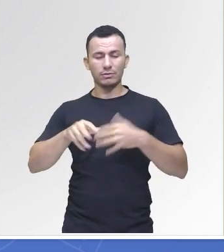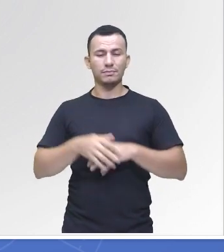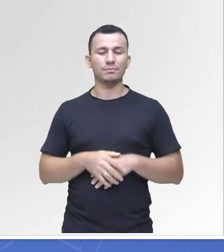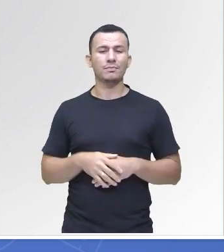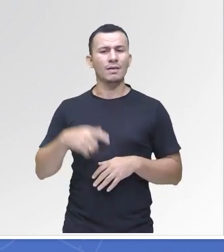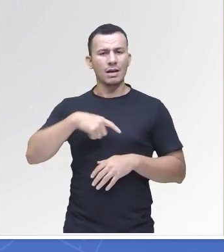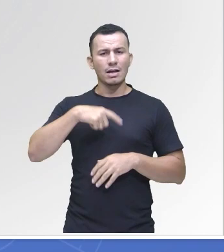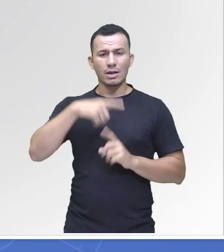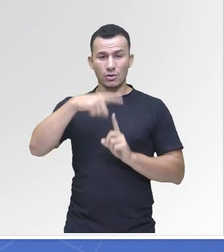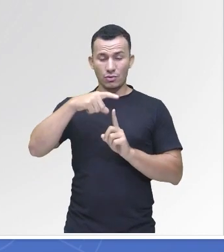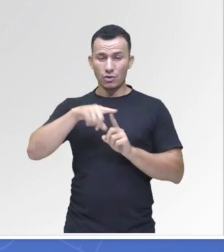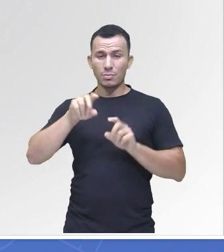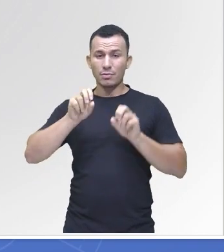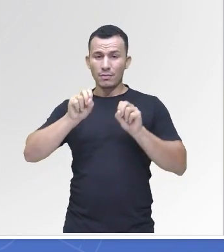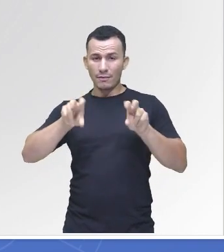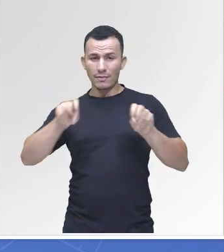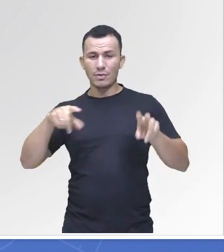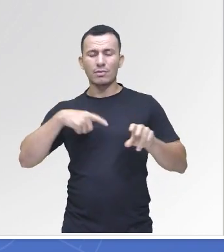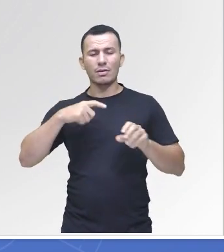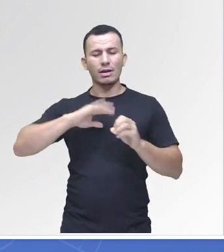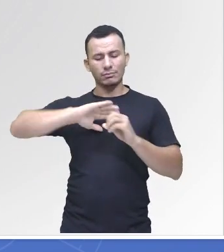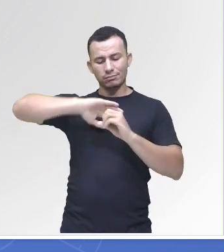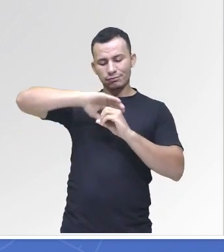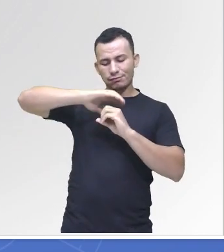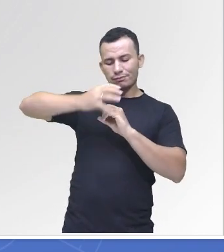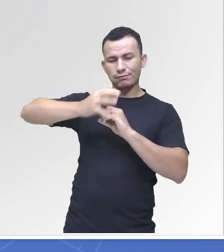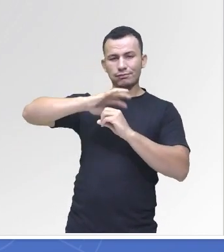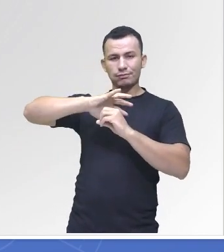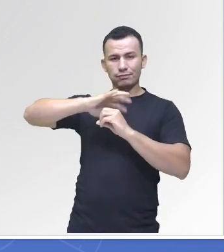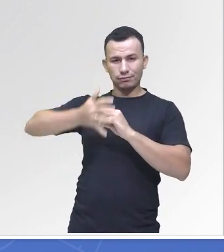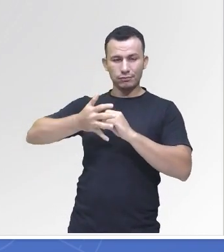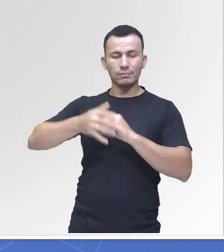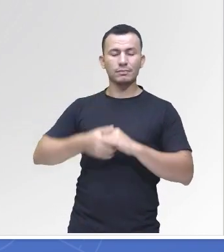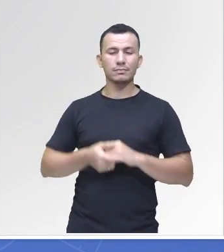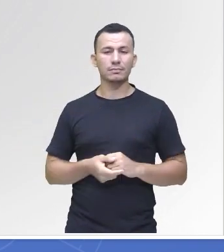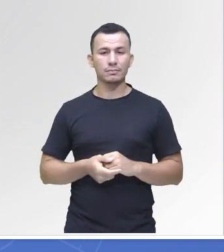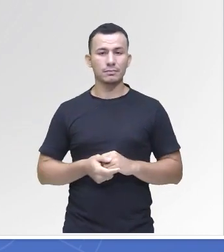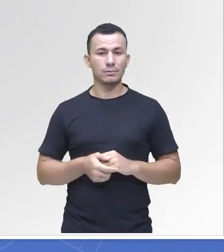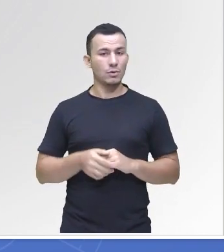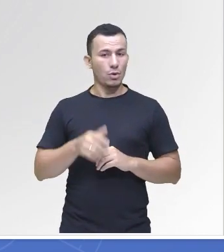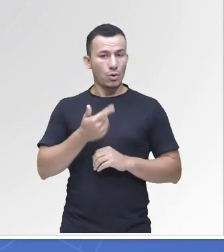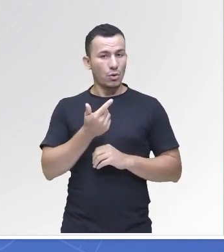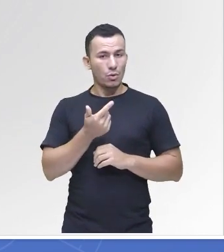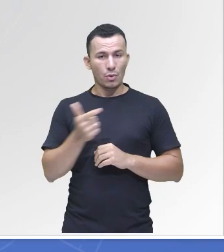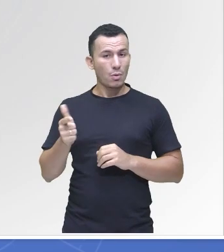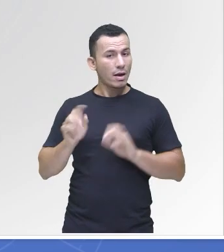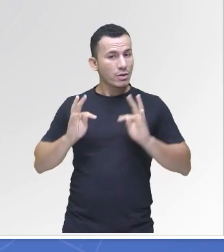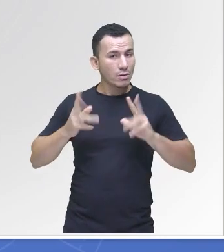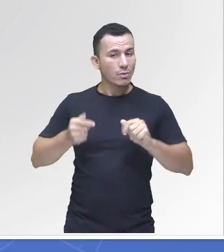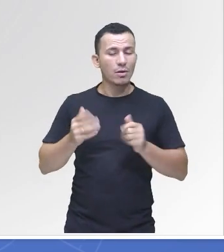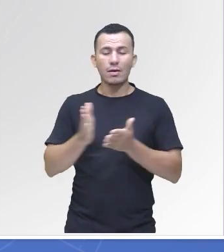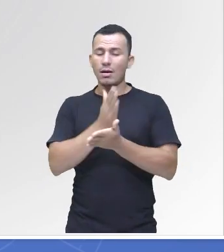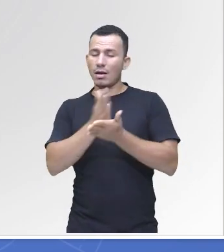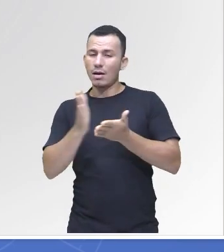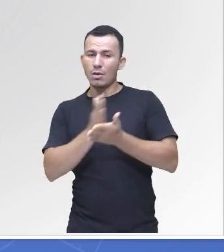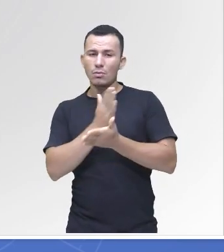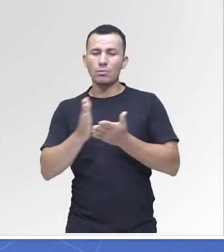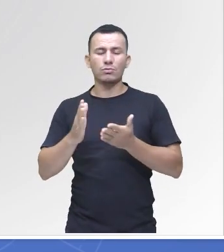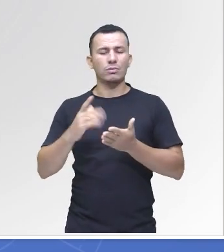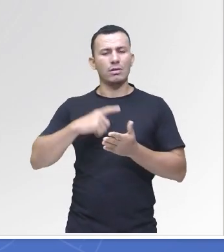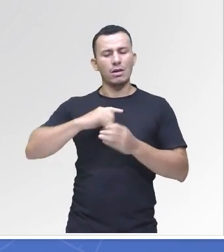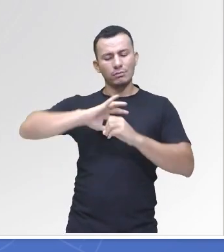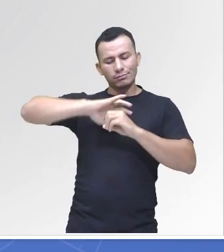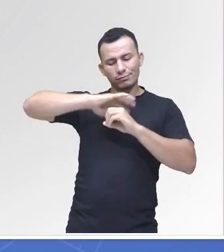existem vírus que apresentam aquele envelope, né, que é formado por lipídios. Não são todos, alguns apresentam aí mais esse